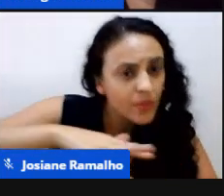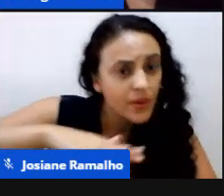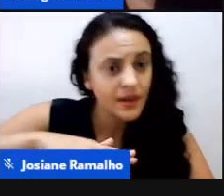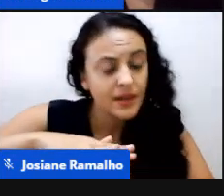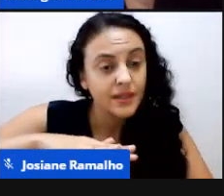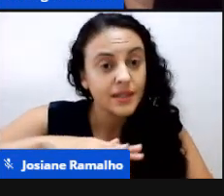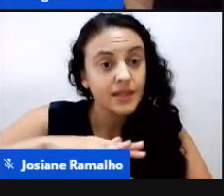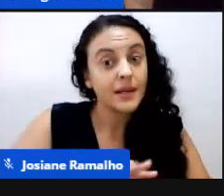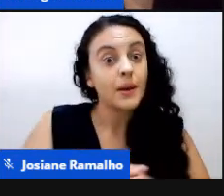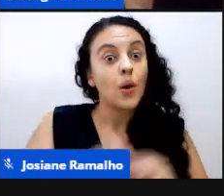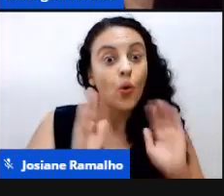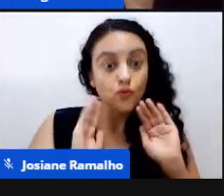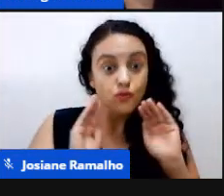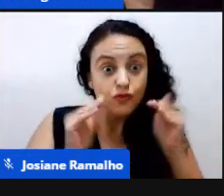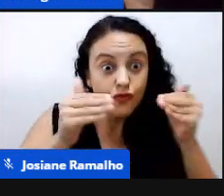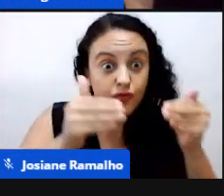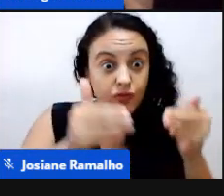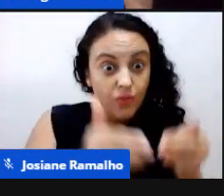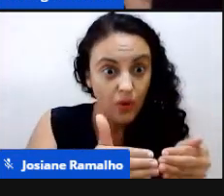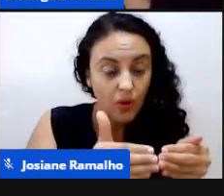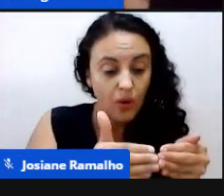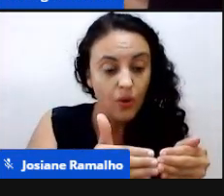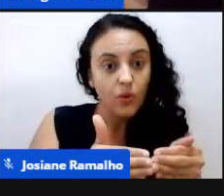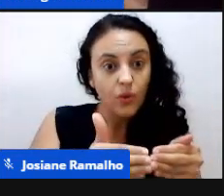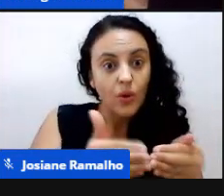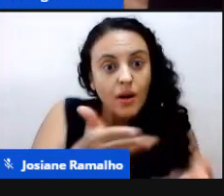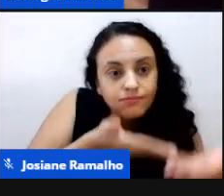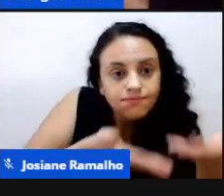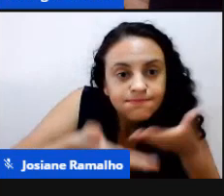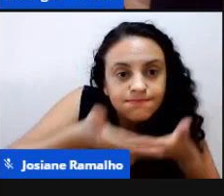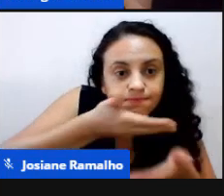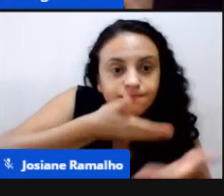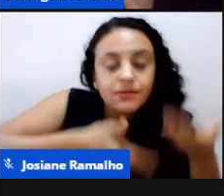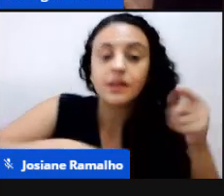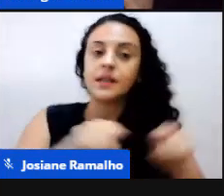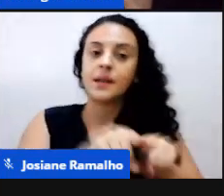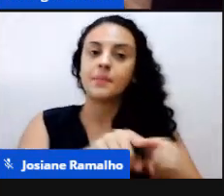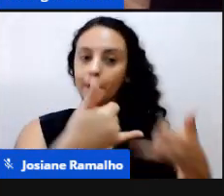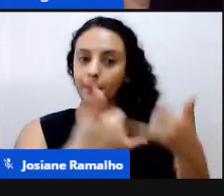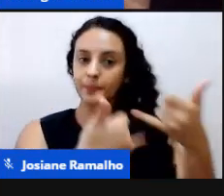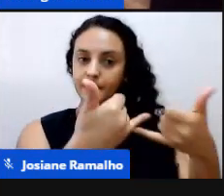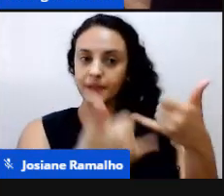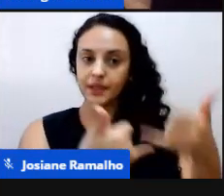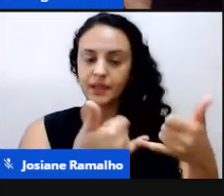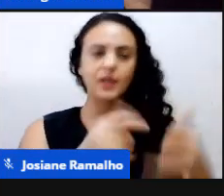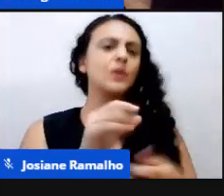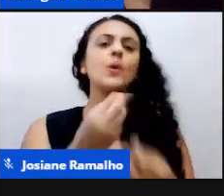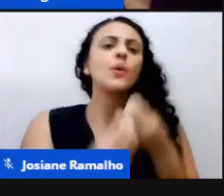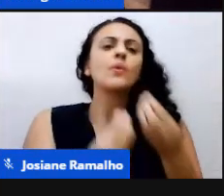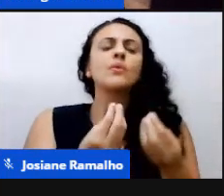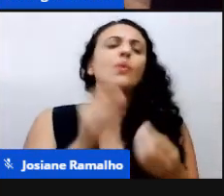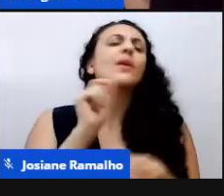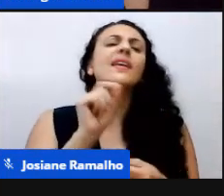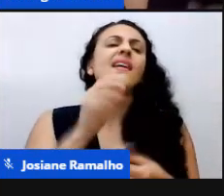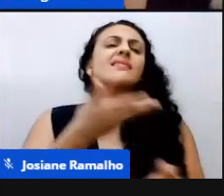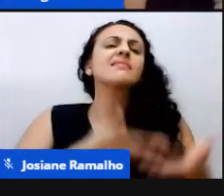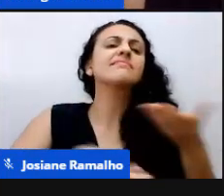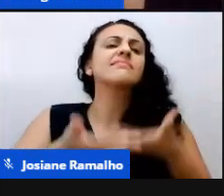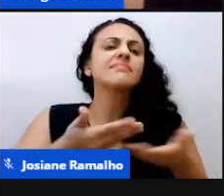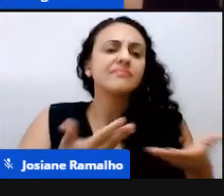se estrutura principalmente nas interações e brincadeiras. O que seriam essas interações, Felipe?